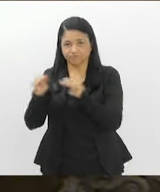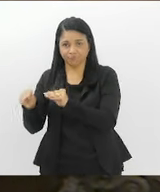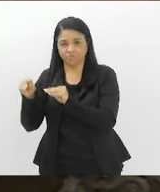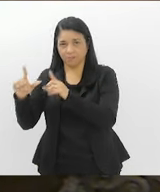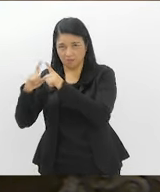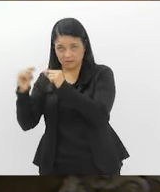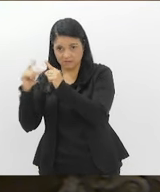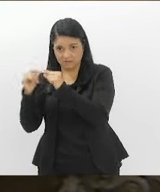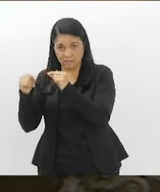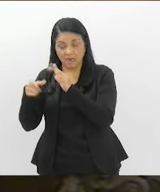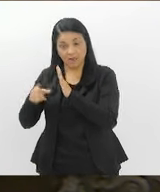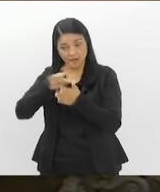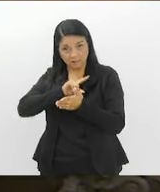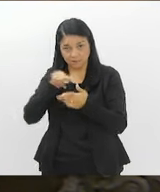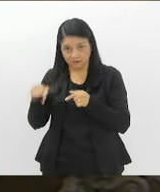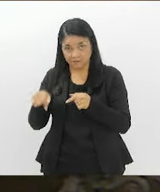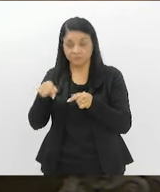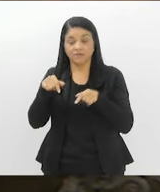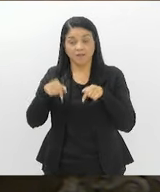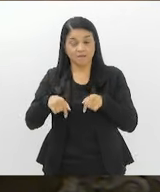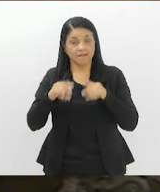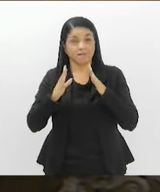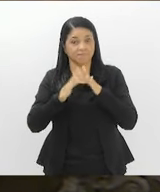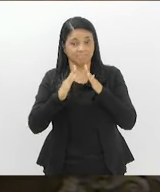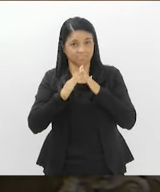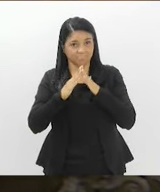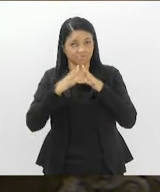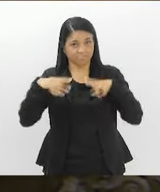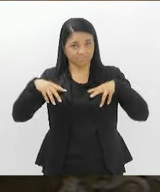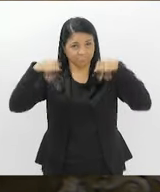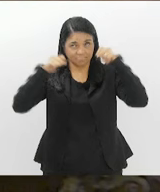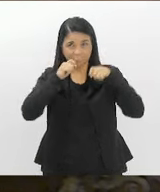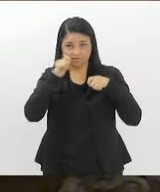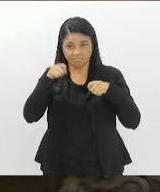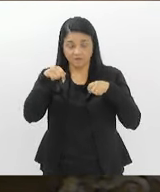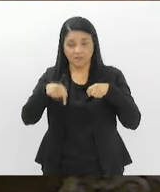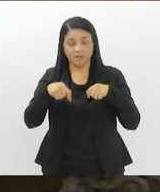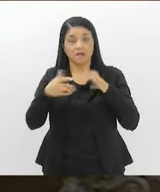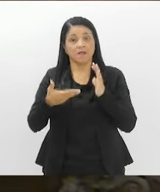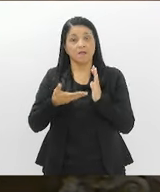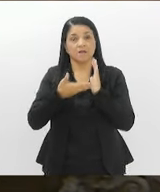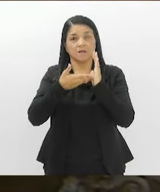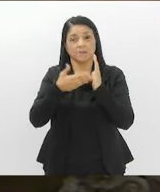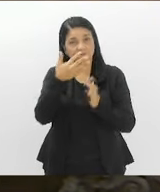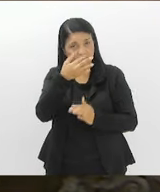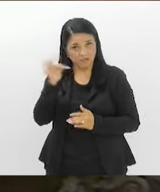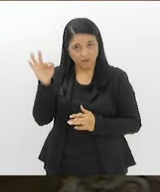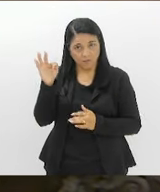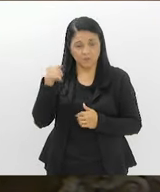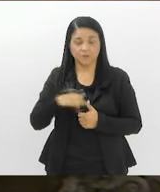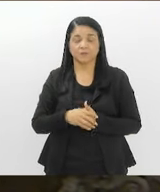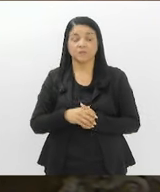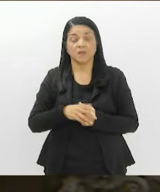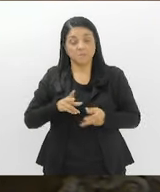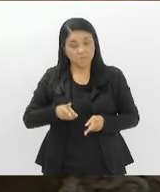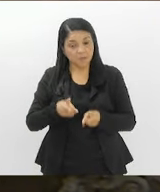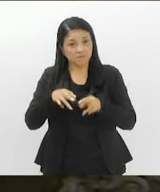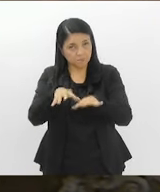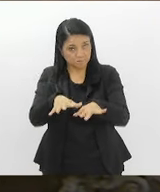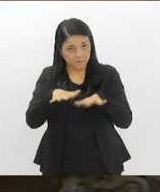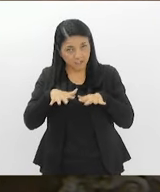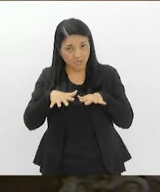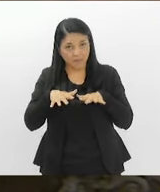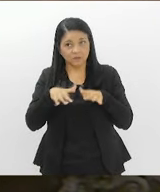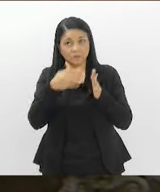essa casa abrigava a Câmara Federal. E nesse mesmo plenário, os textos